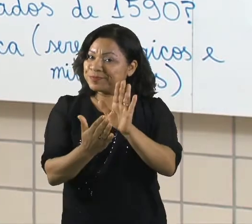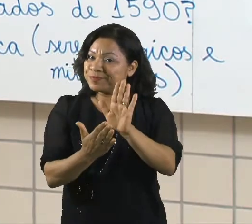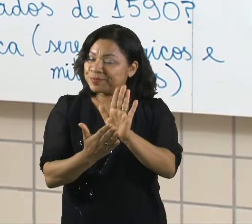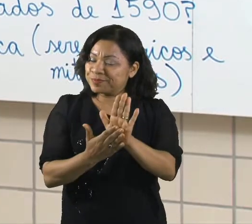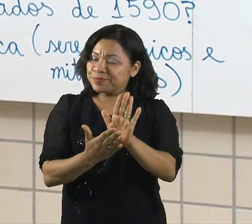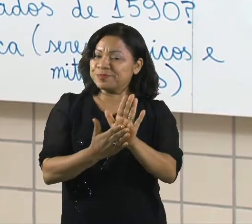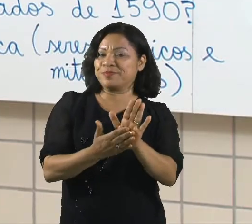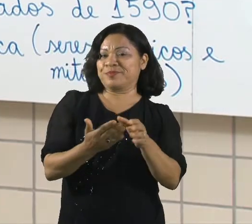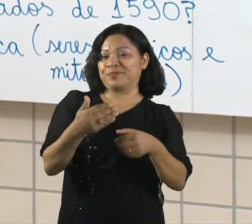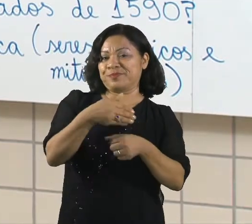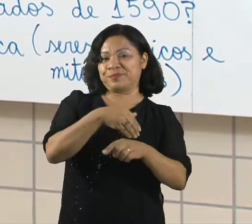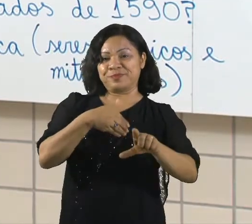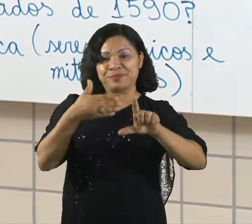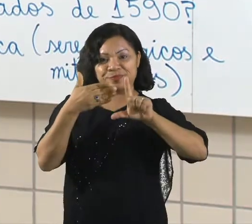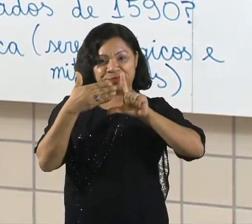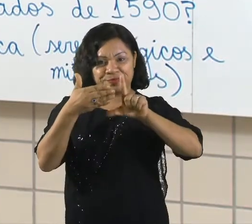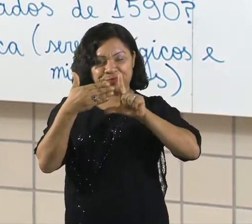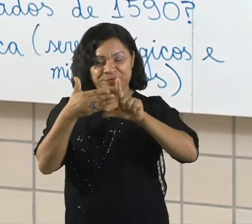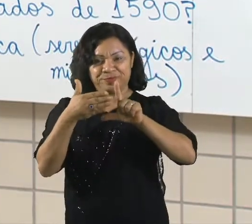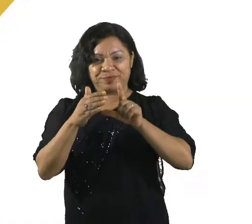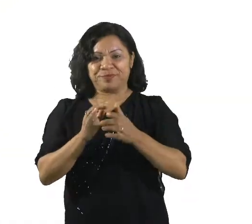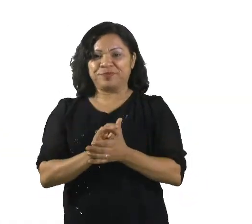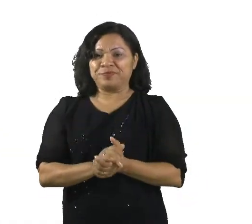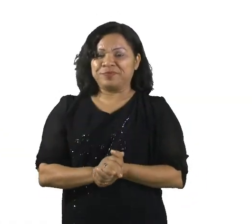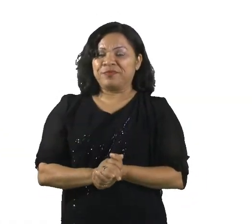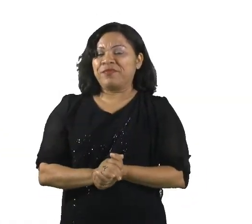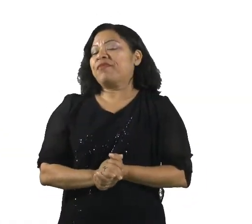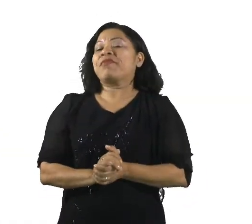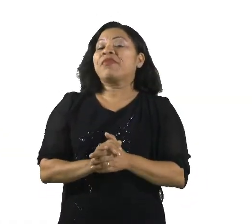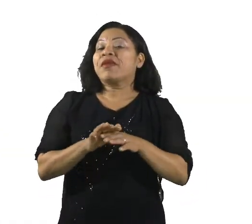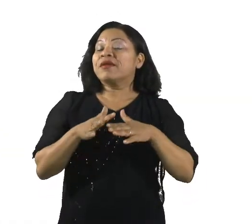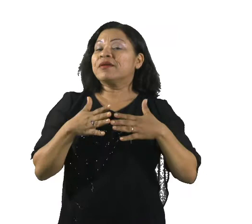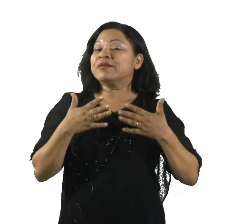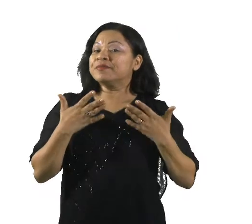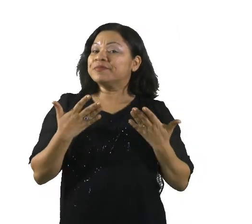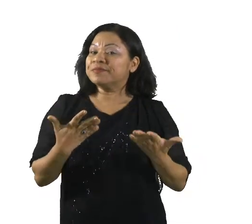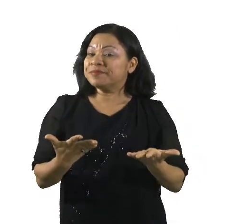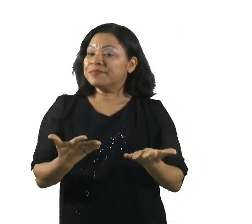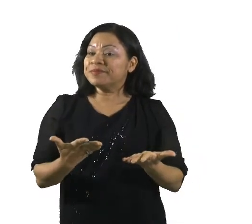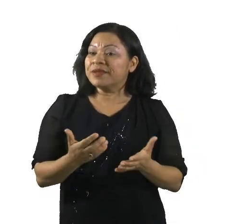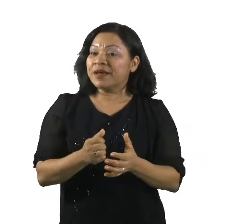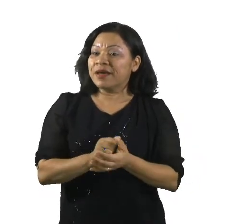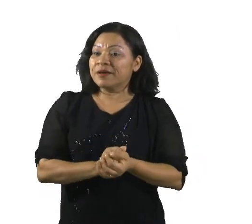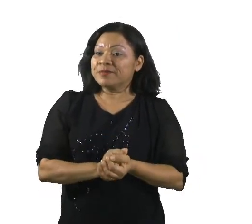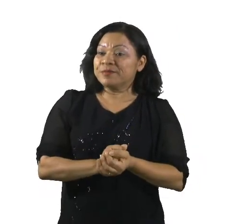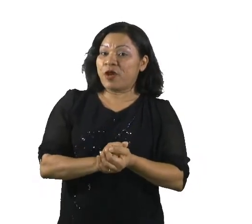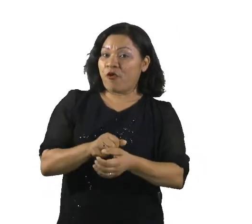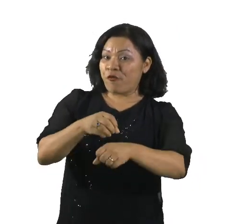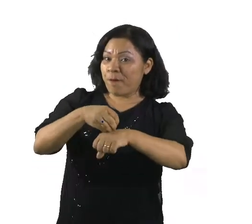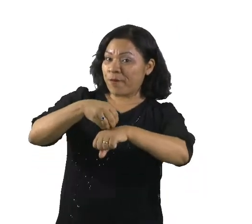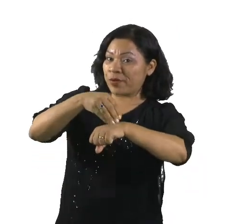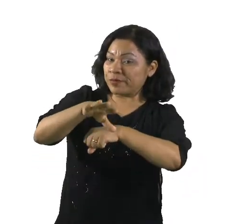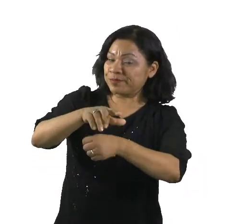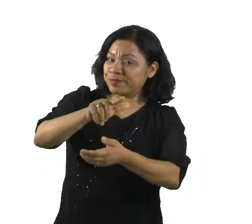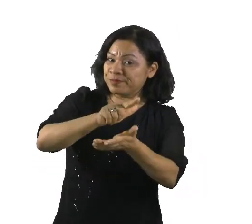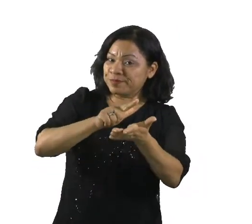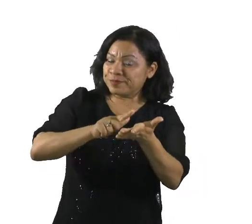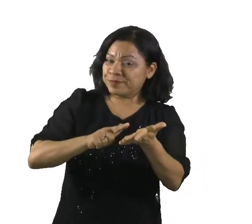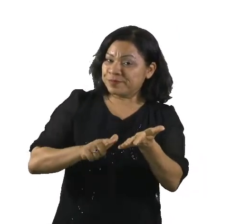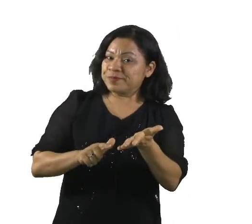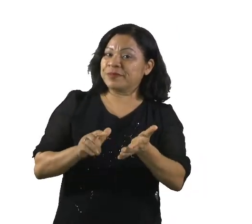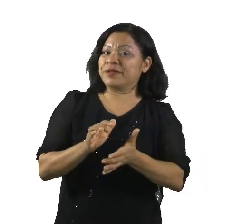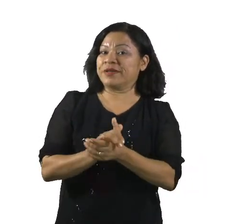plataforma Homeschool. O que nós vamos indicar para leitura nessa quinzena é esse